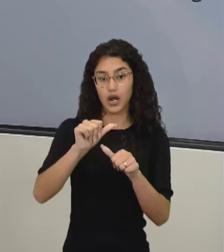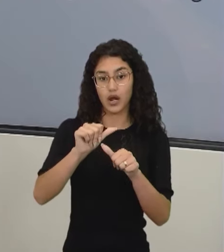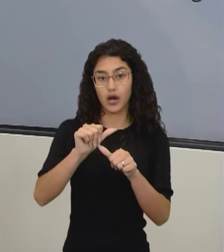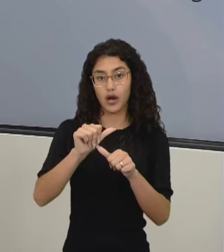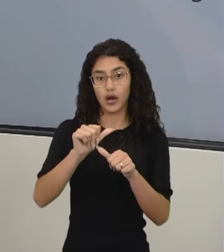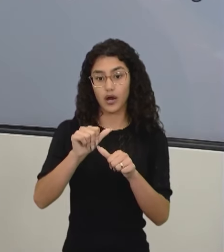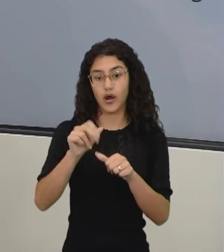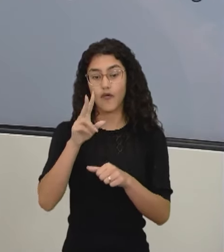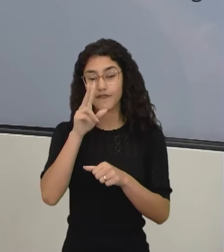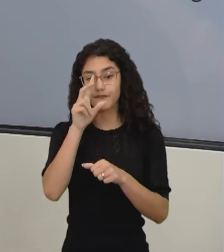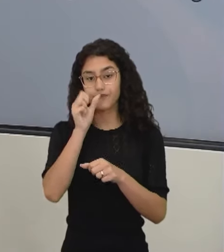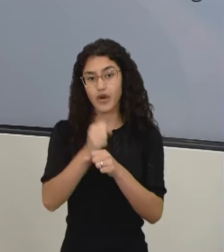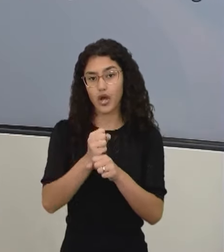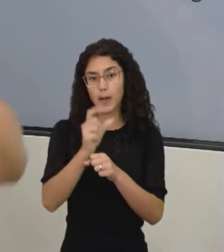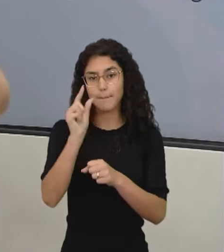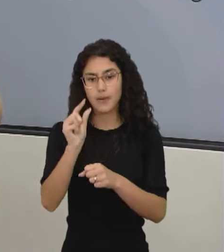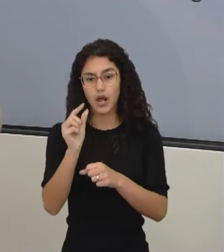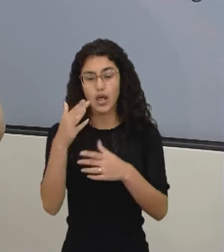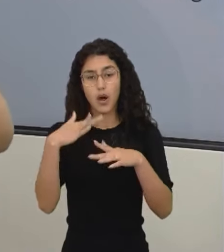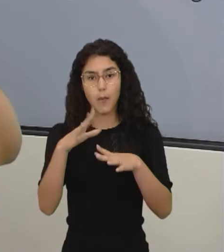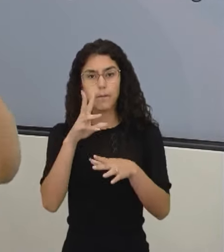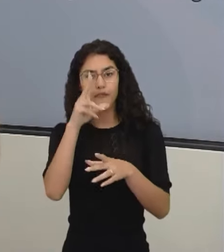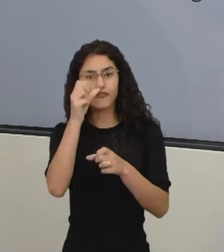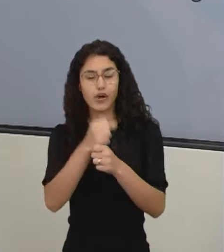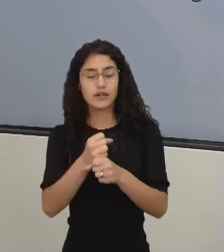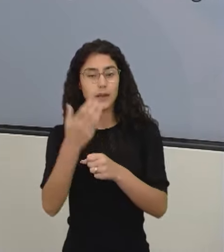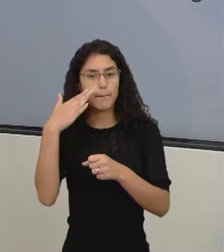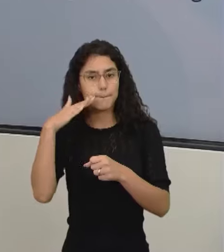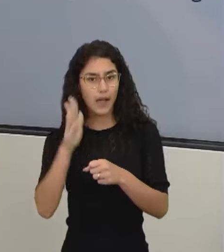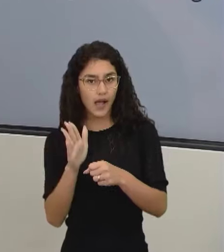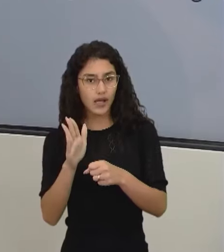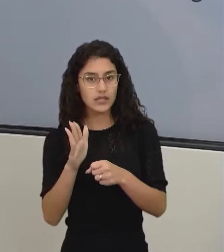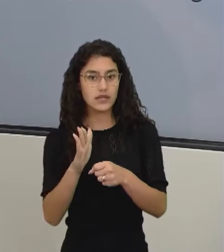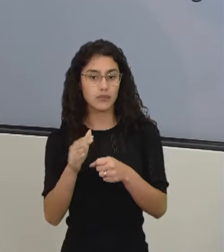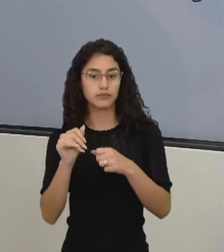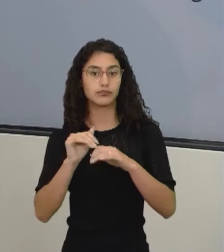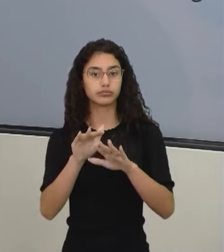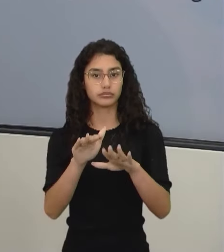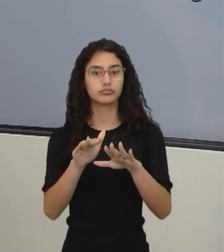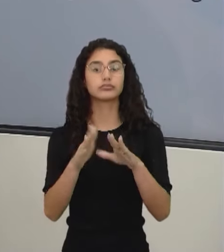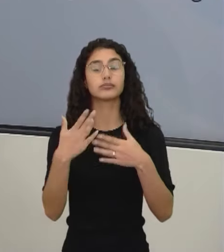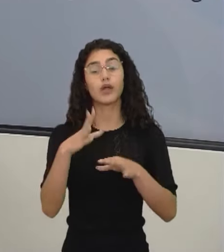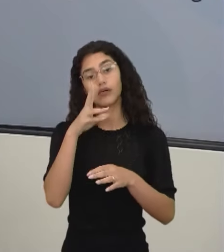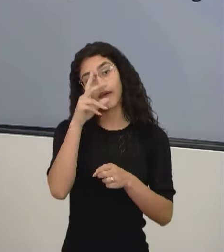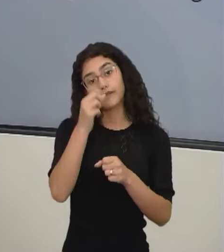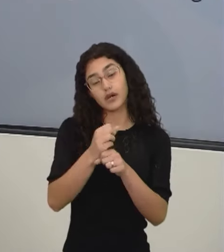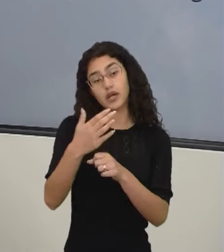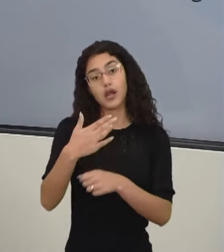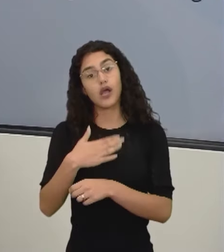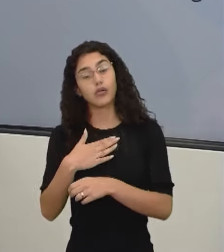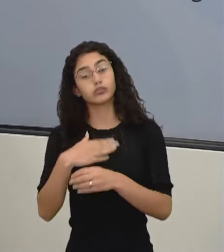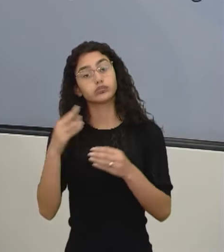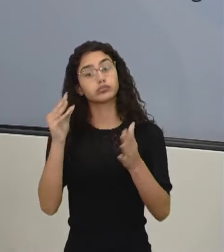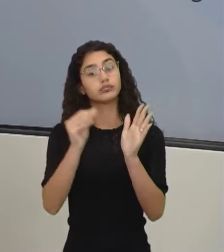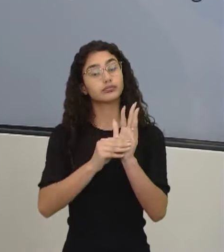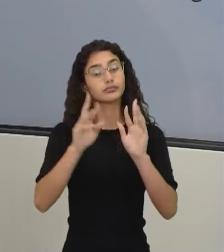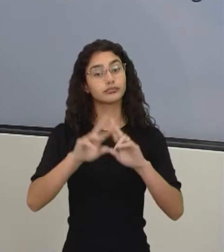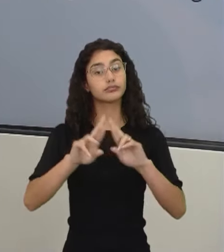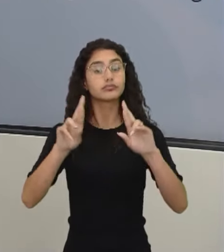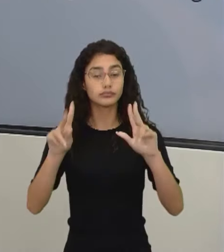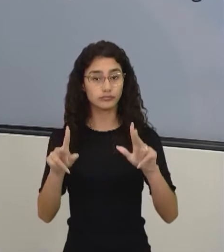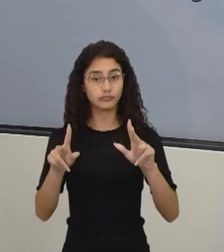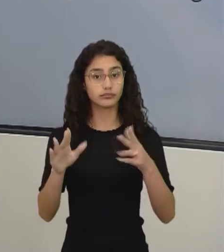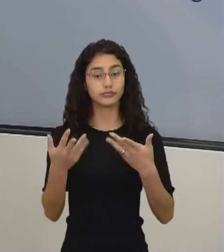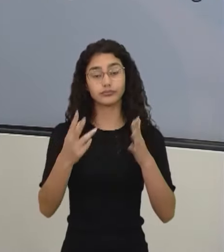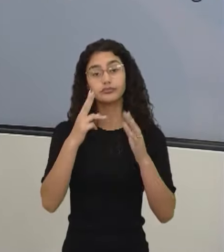uma forcinha bem de leve. Se eu dar um empurrão, ele vai andar mais rápido. Então, a força que eu tô colocando vai fazer diferença.